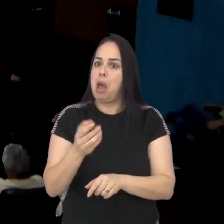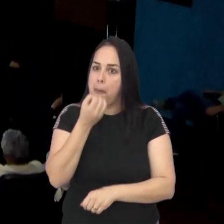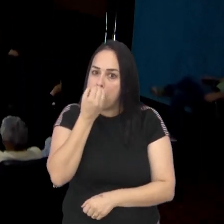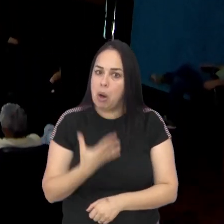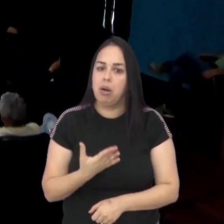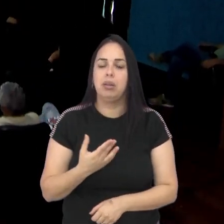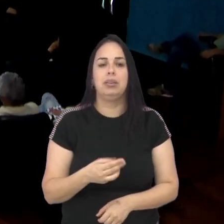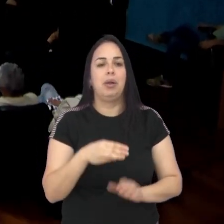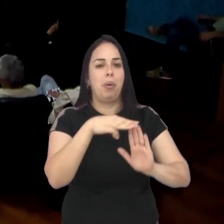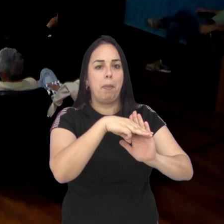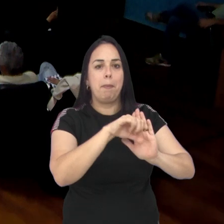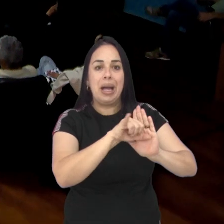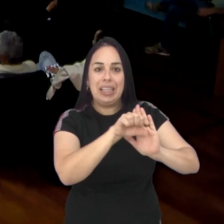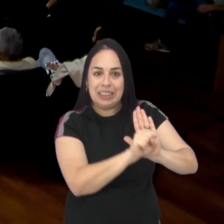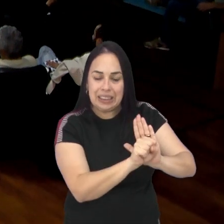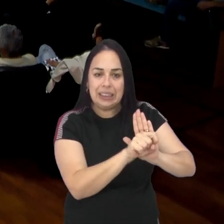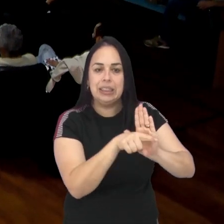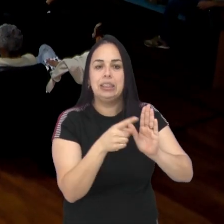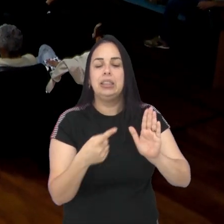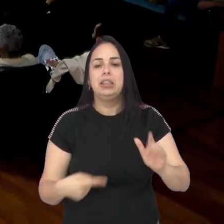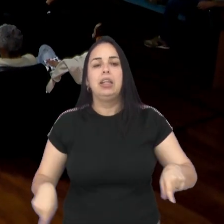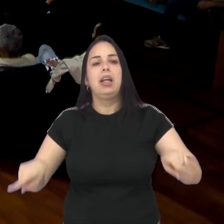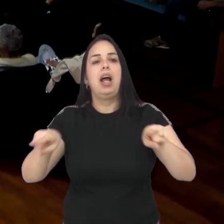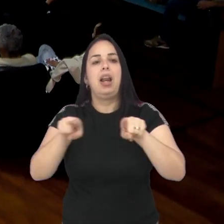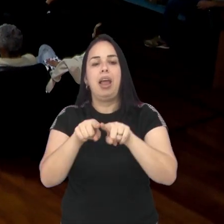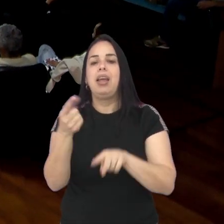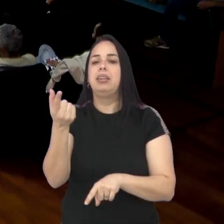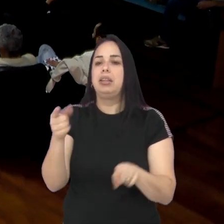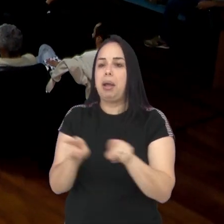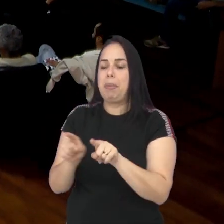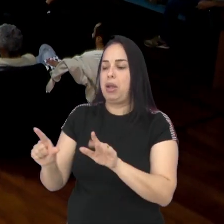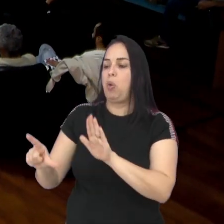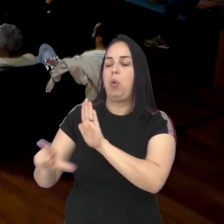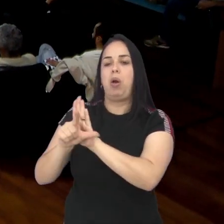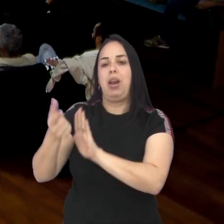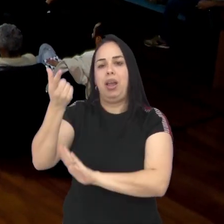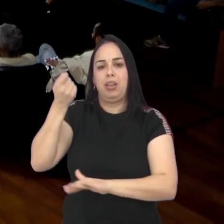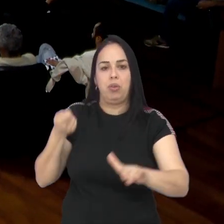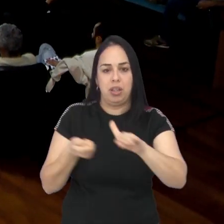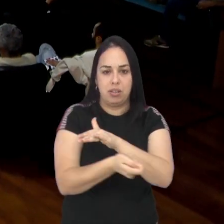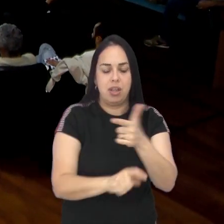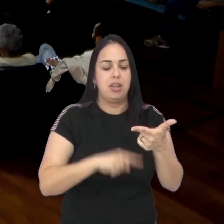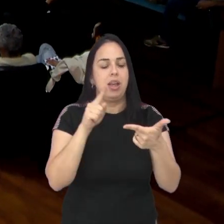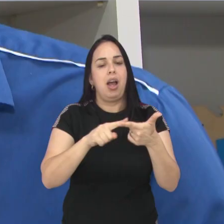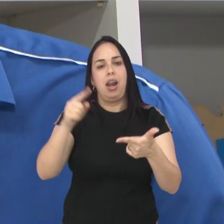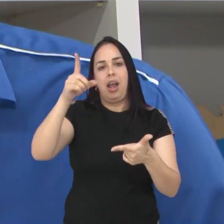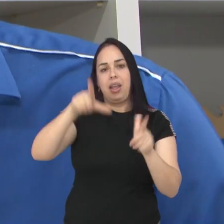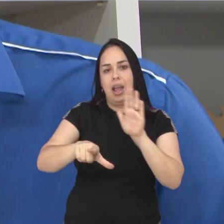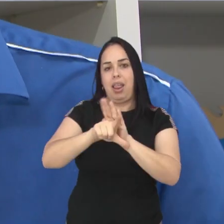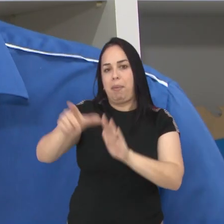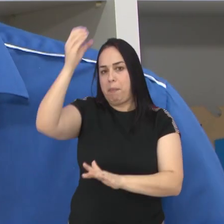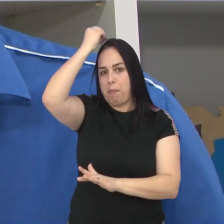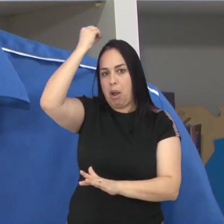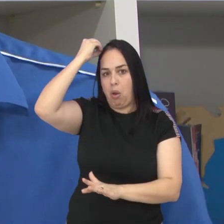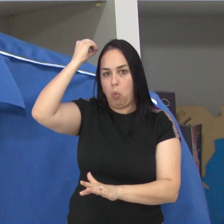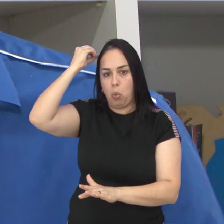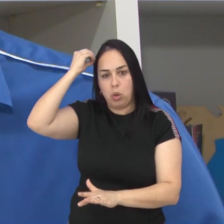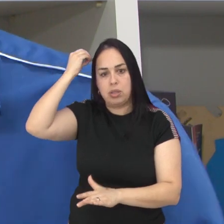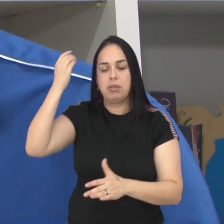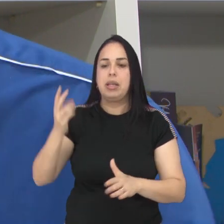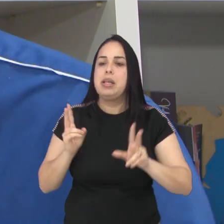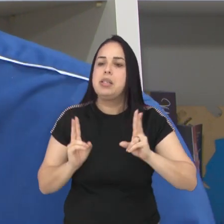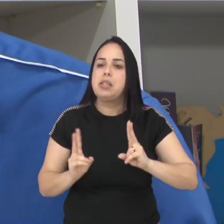do MIS se junta a outras ferramentas, como a Lei de Incentivo Fiscal e a Lei Paulo Gustavo. Sempre estamos